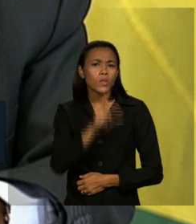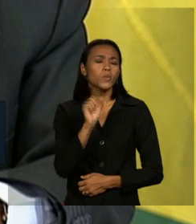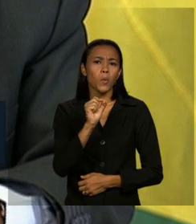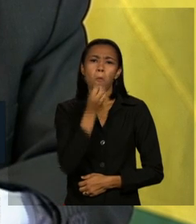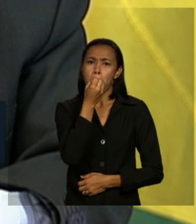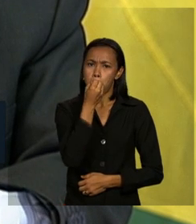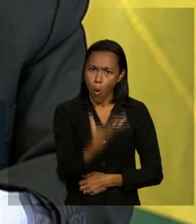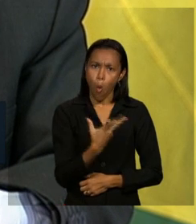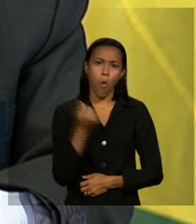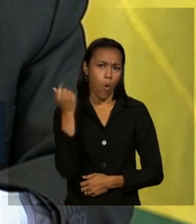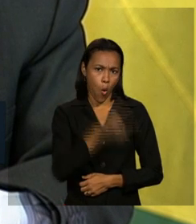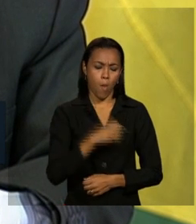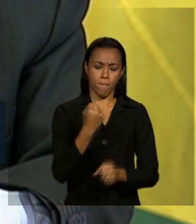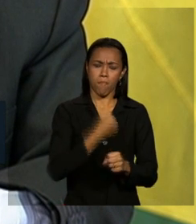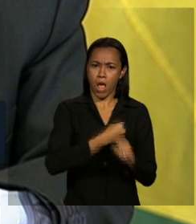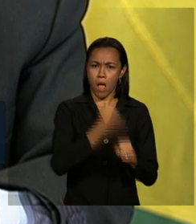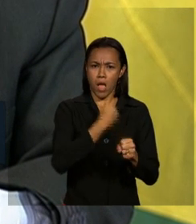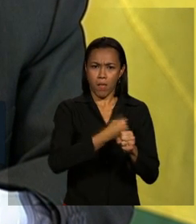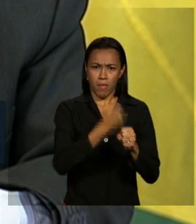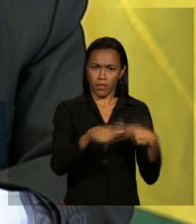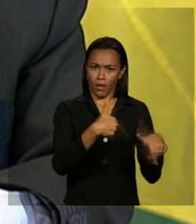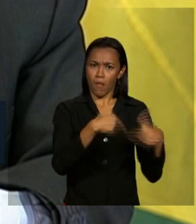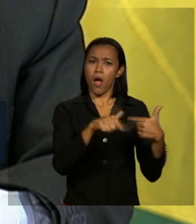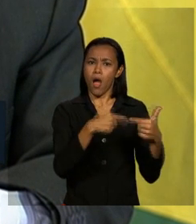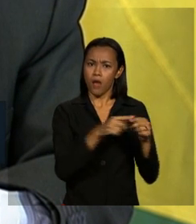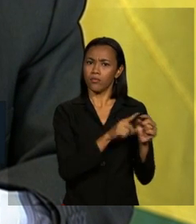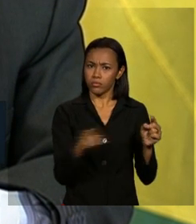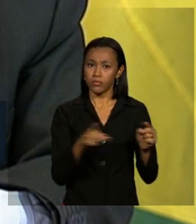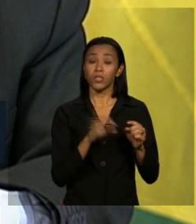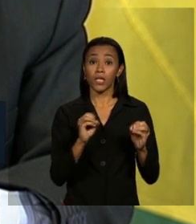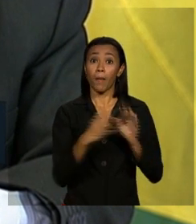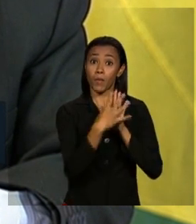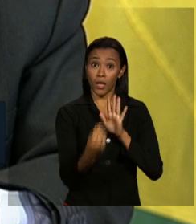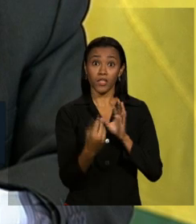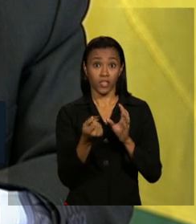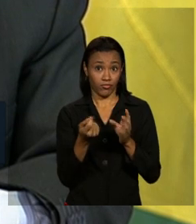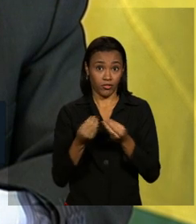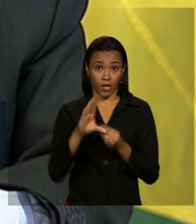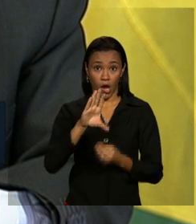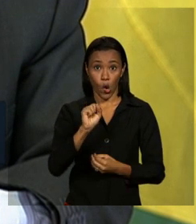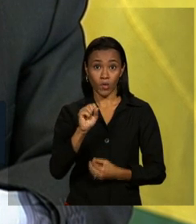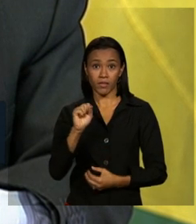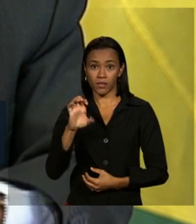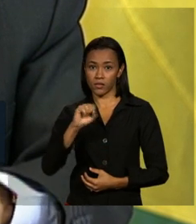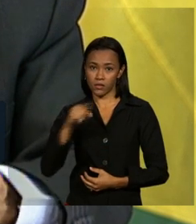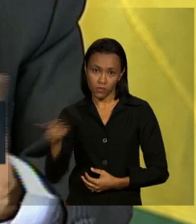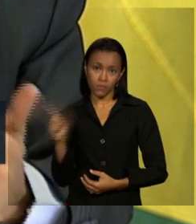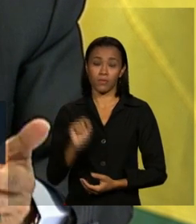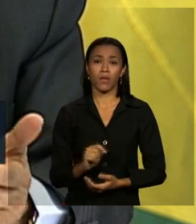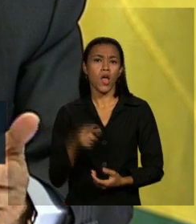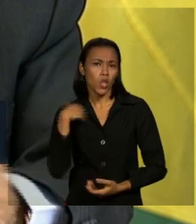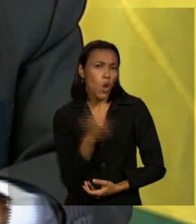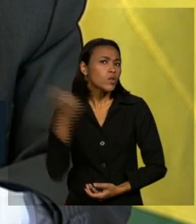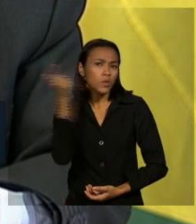trabalho executado pela Agência Nacional de transportes terrestres na modelagem dessa concessão nós consideramos